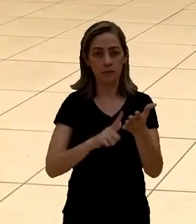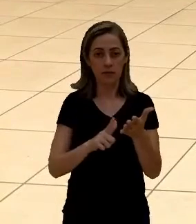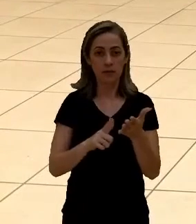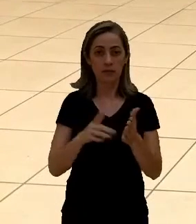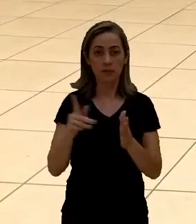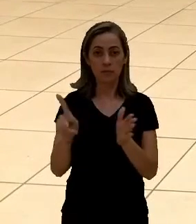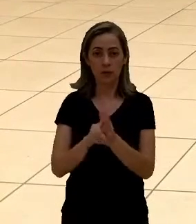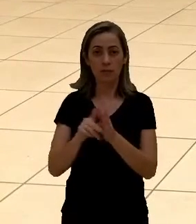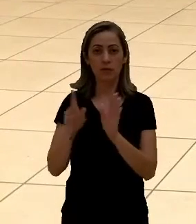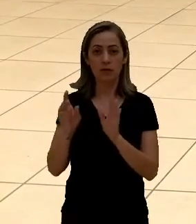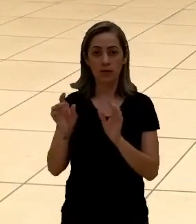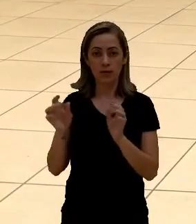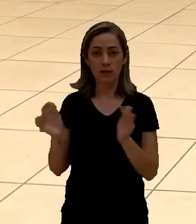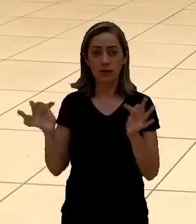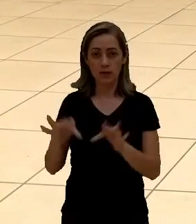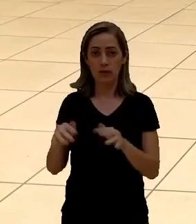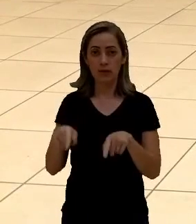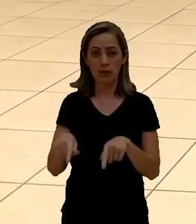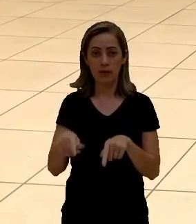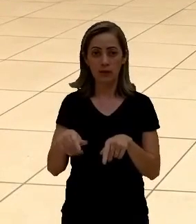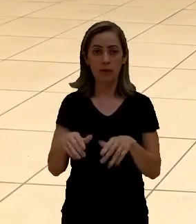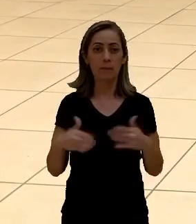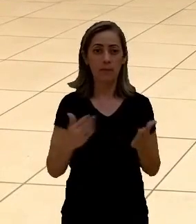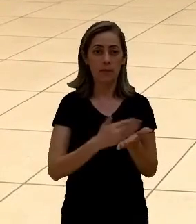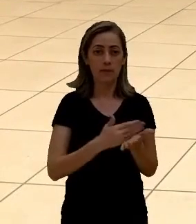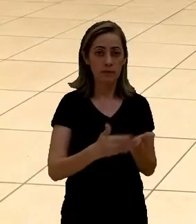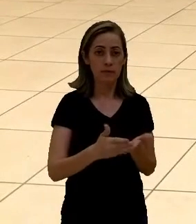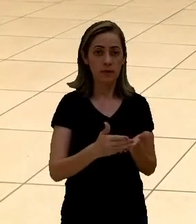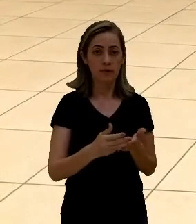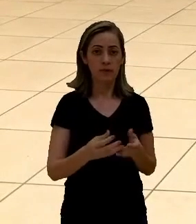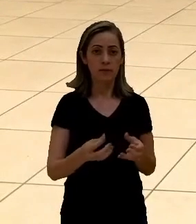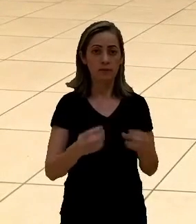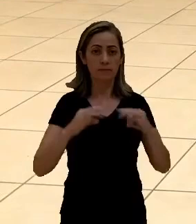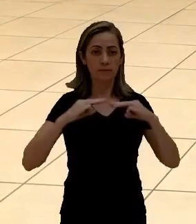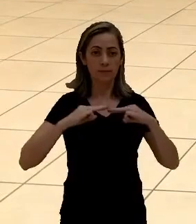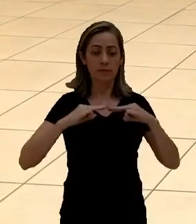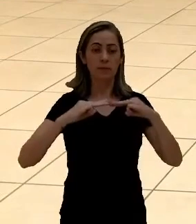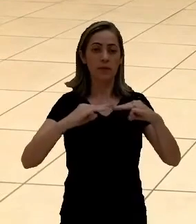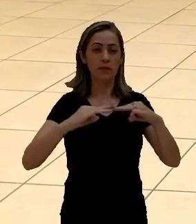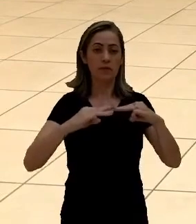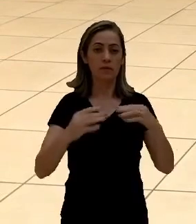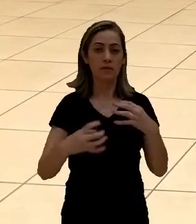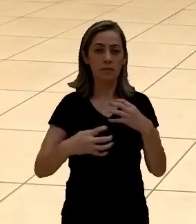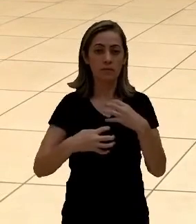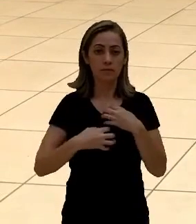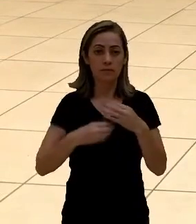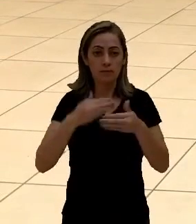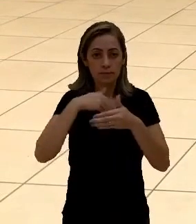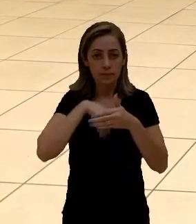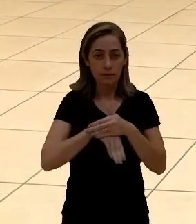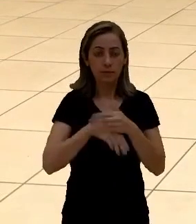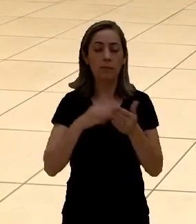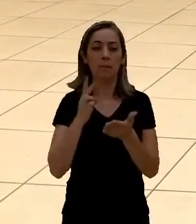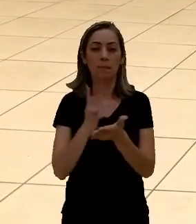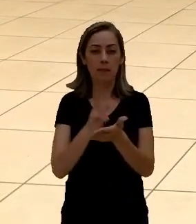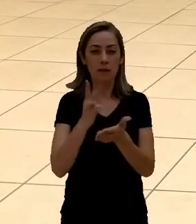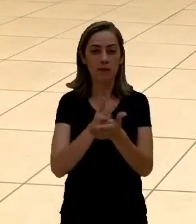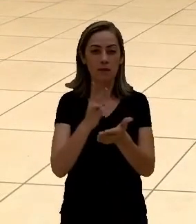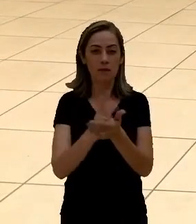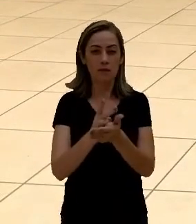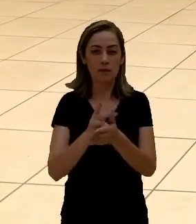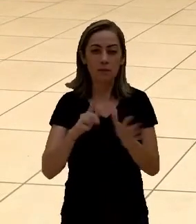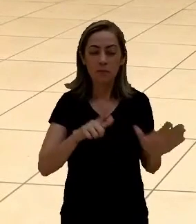encerra-se aqui mas aqui dentro ela vai perpetuar ao longo da semana ela tem que